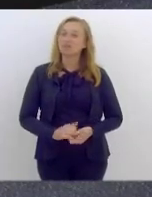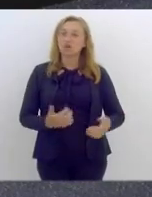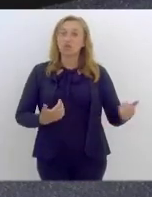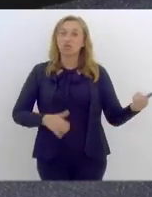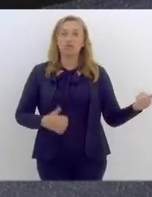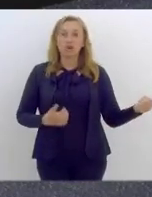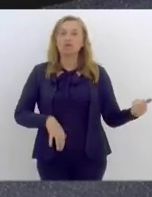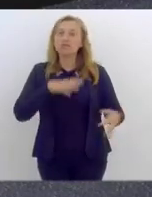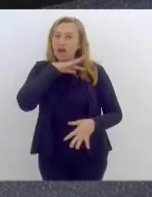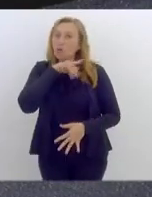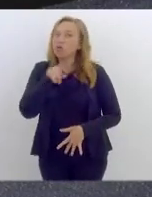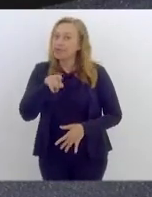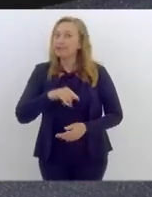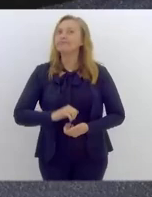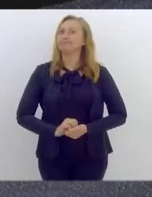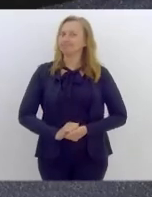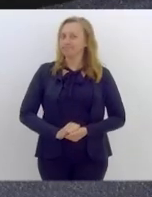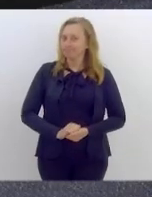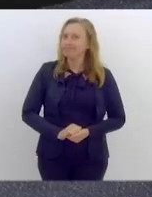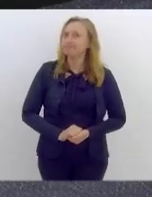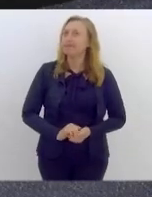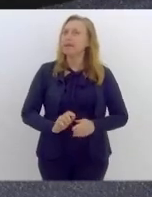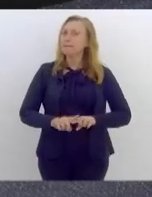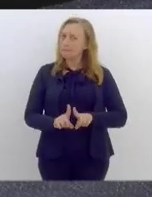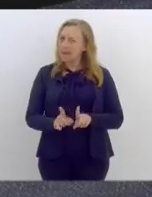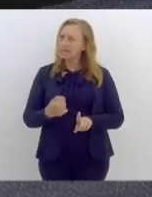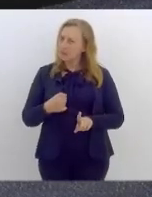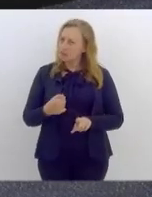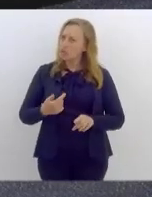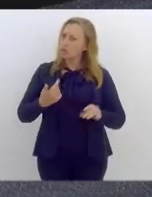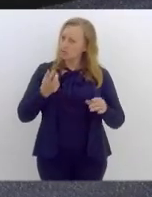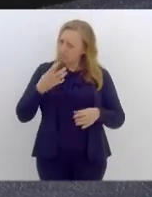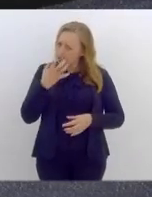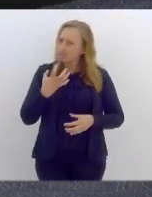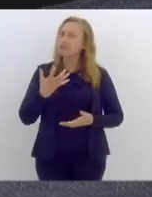Está afinado pro meu tom.